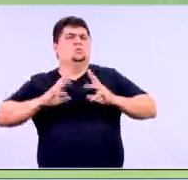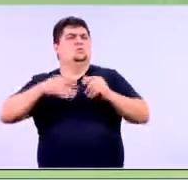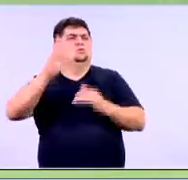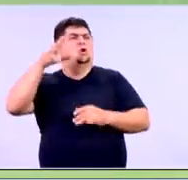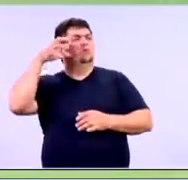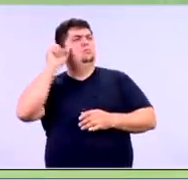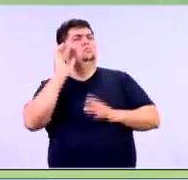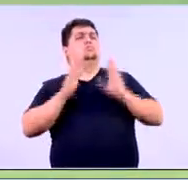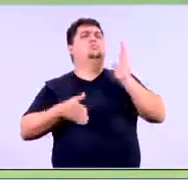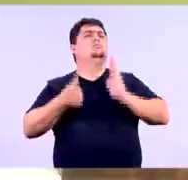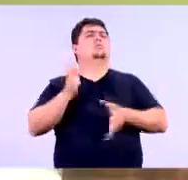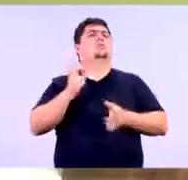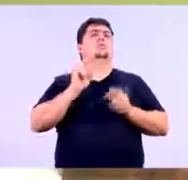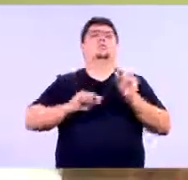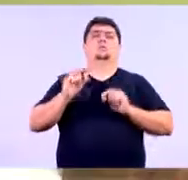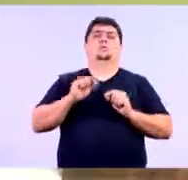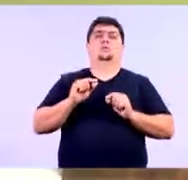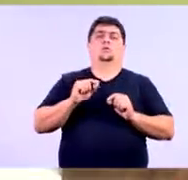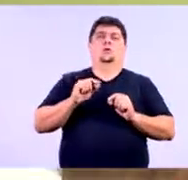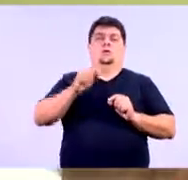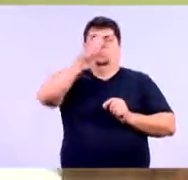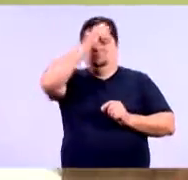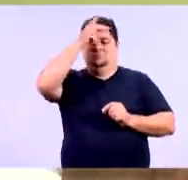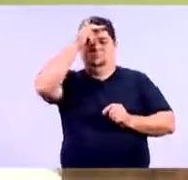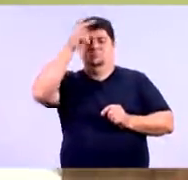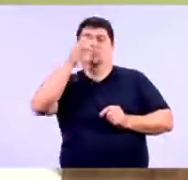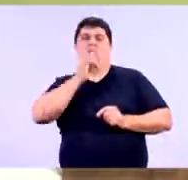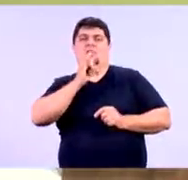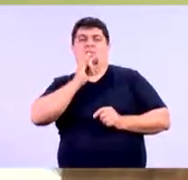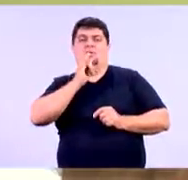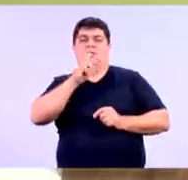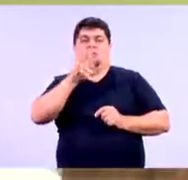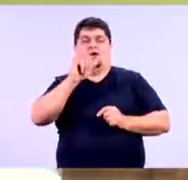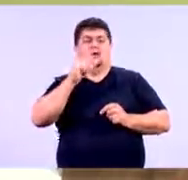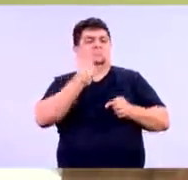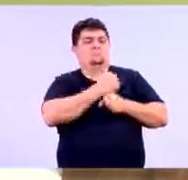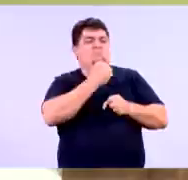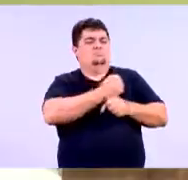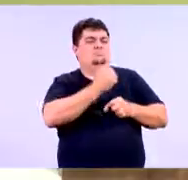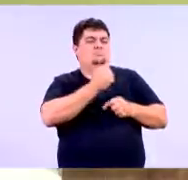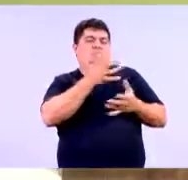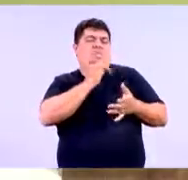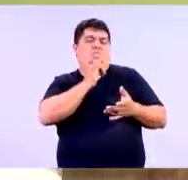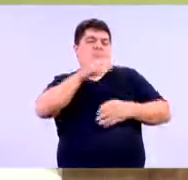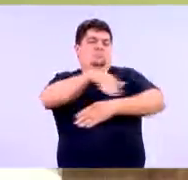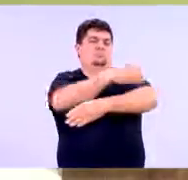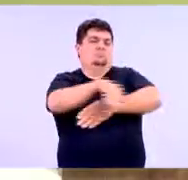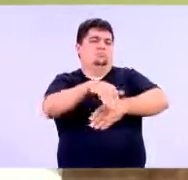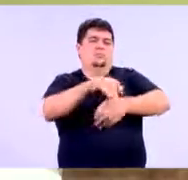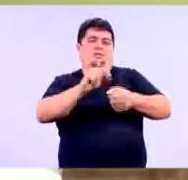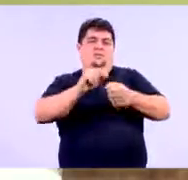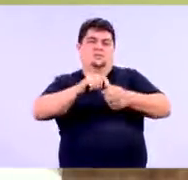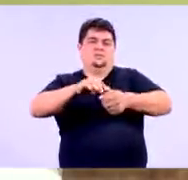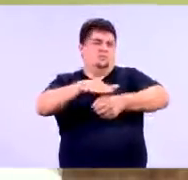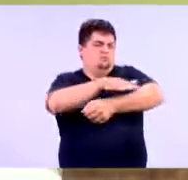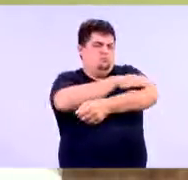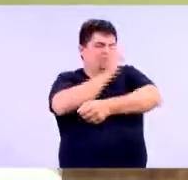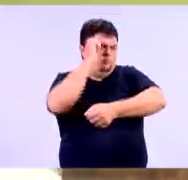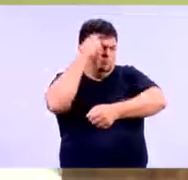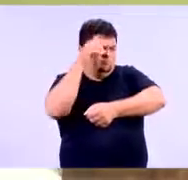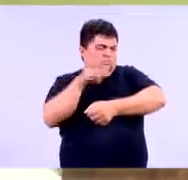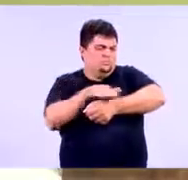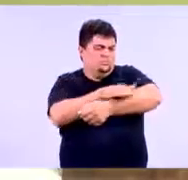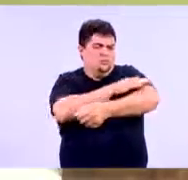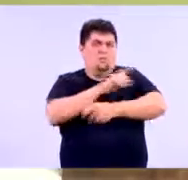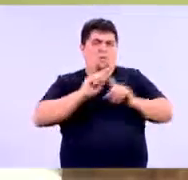falar de que a prefeitura, por exemplo, fosse construir alguma coisa, fosse asfaltar uma rua. E aí falou, mas para asfaltar